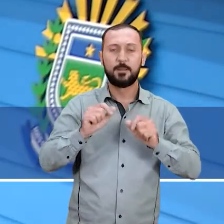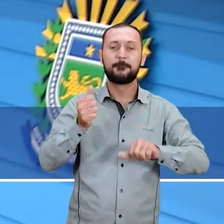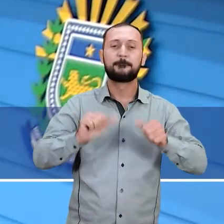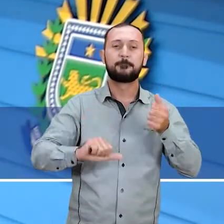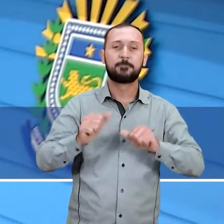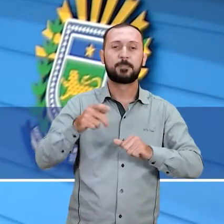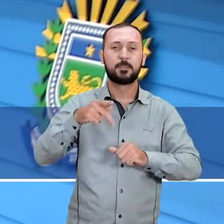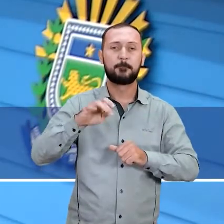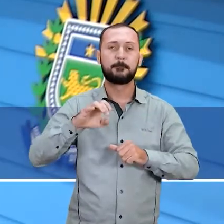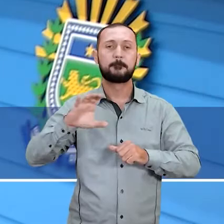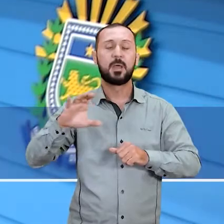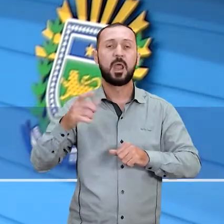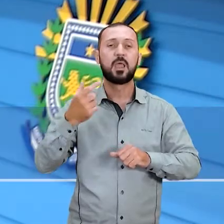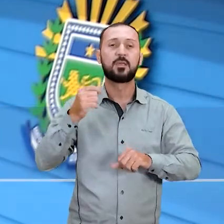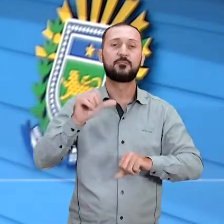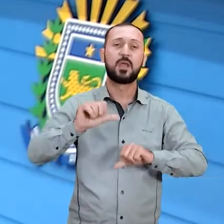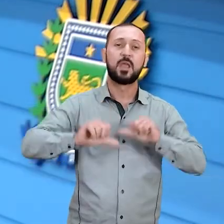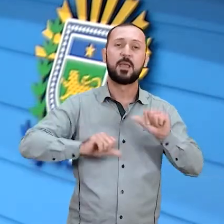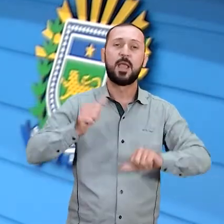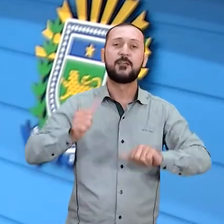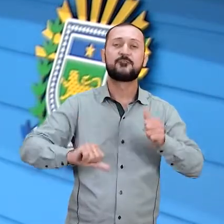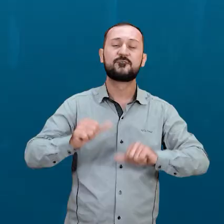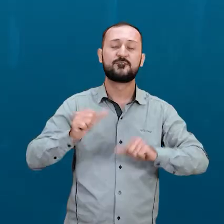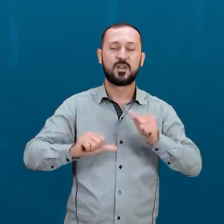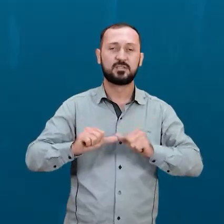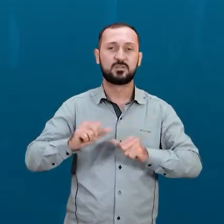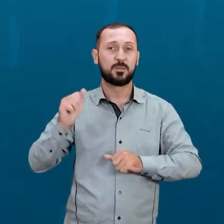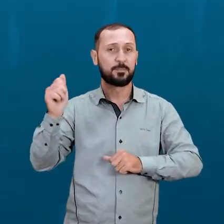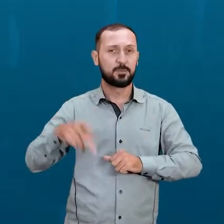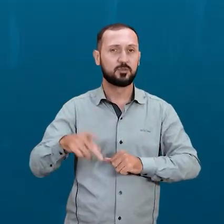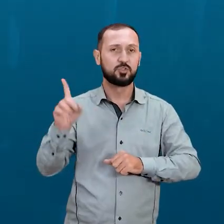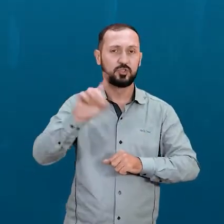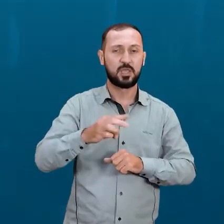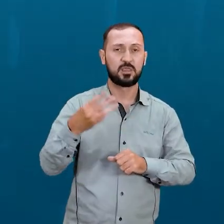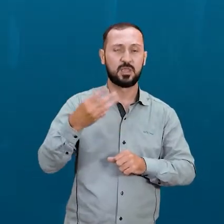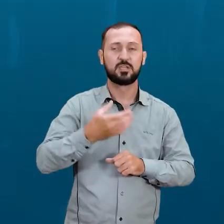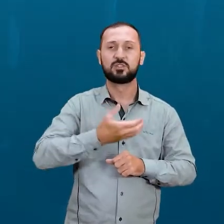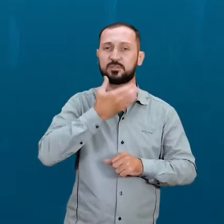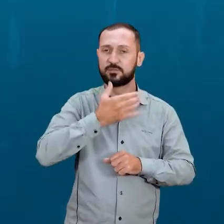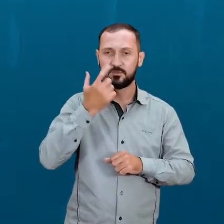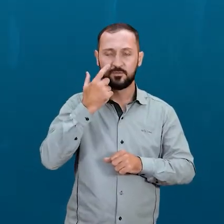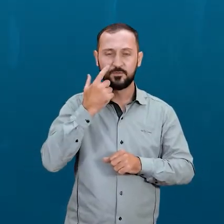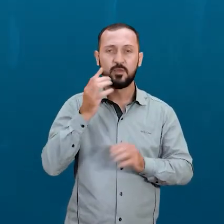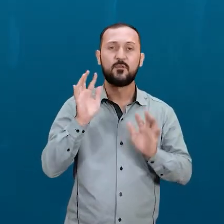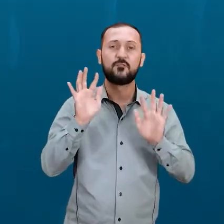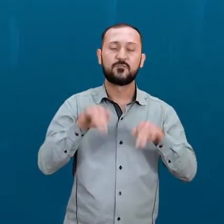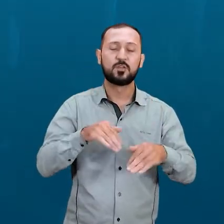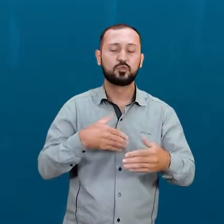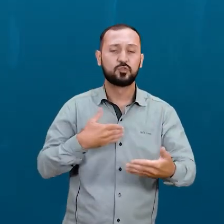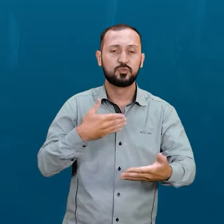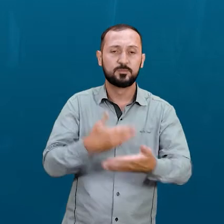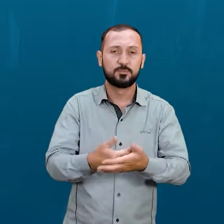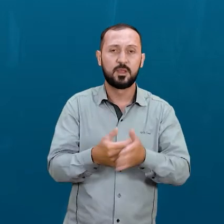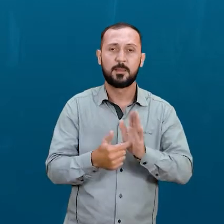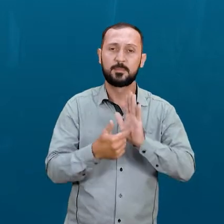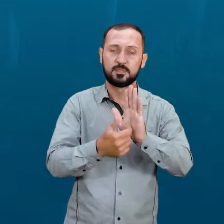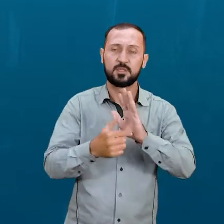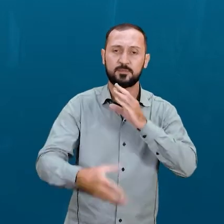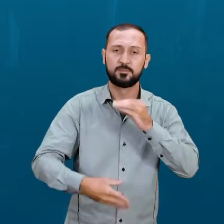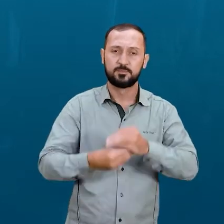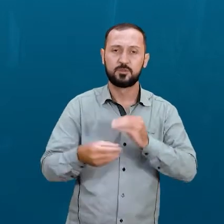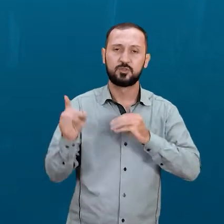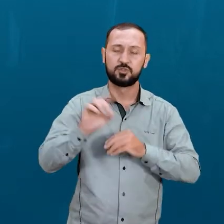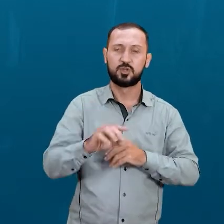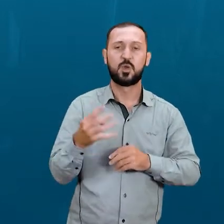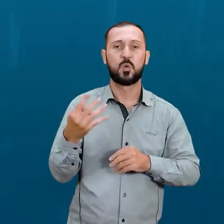da análise da PEC que trata da reforma da Previdência Estadual. Para o dia 3 de dezembro é prevista o fim do prazo para apresentação de